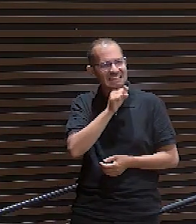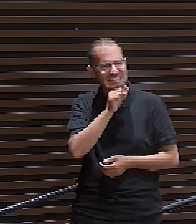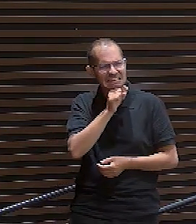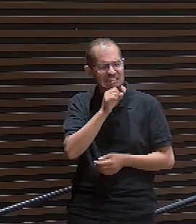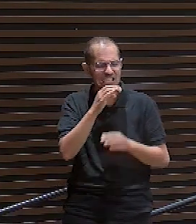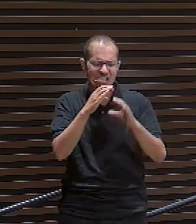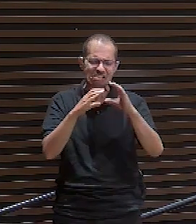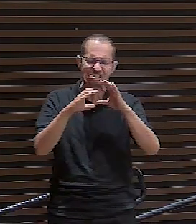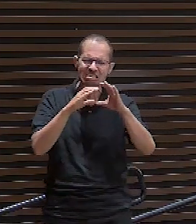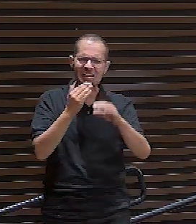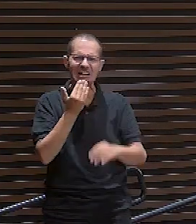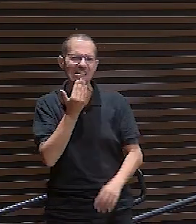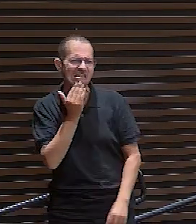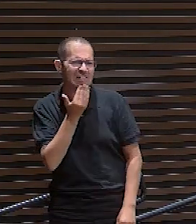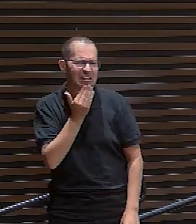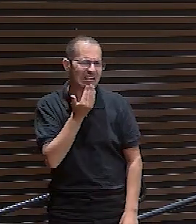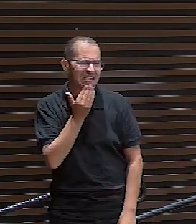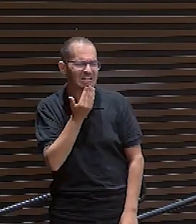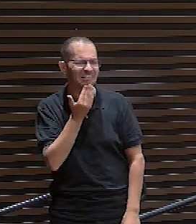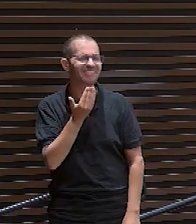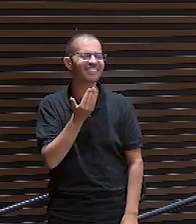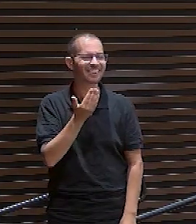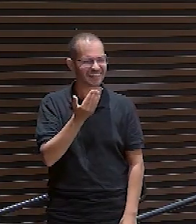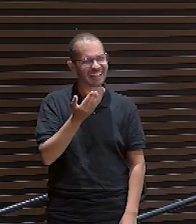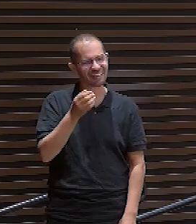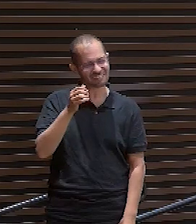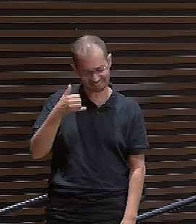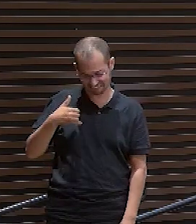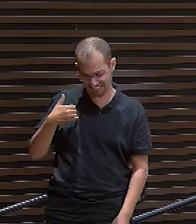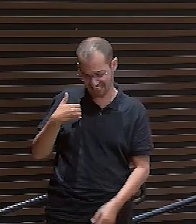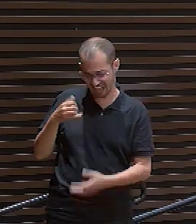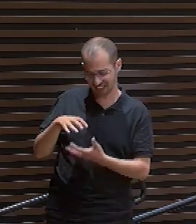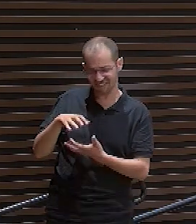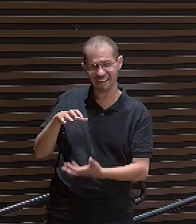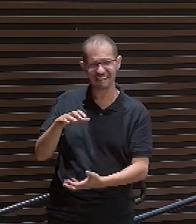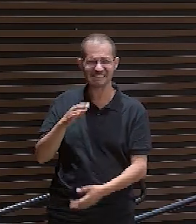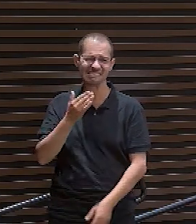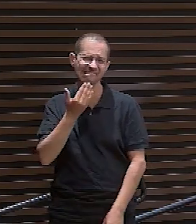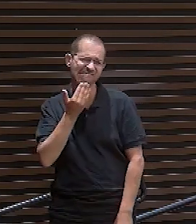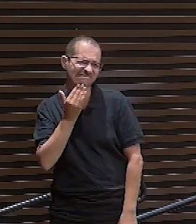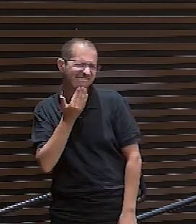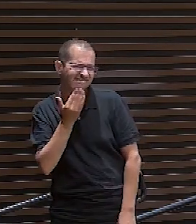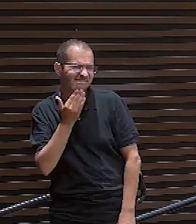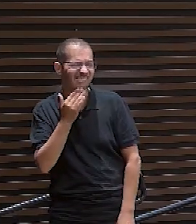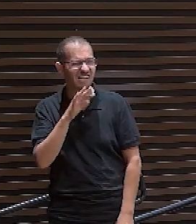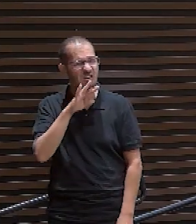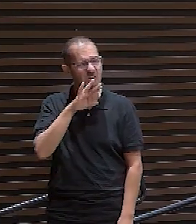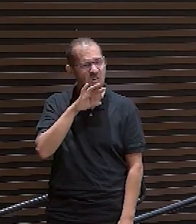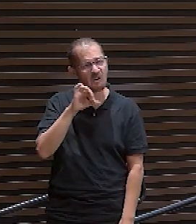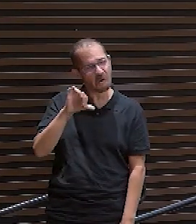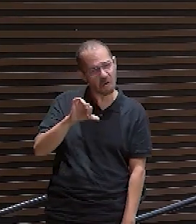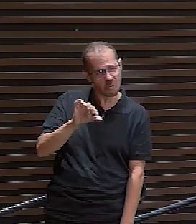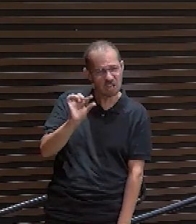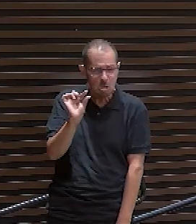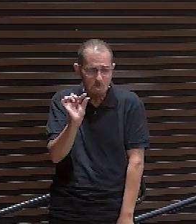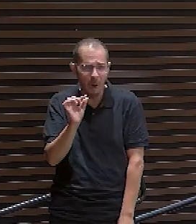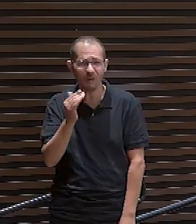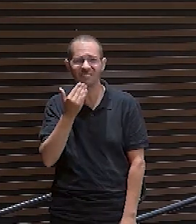a idade a voz da gente tremelica, né? Ela desafina.